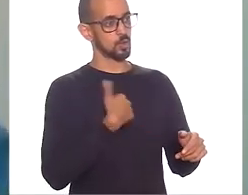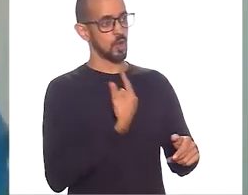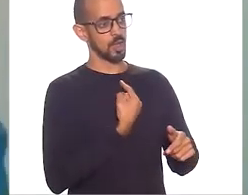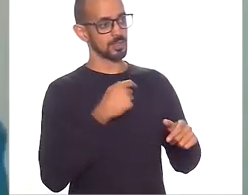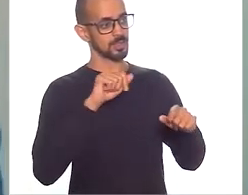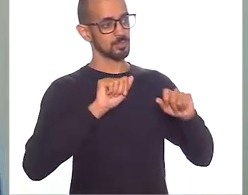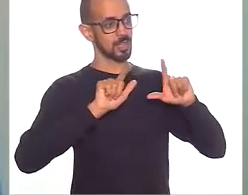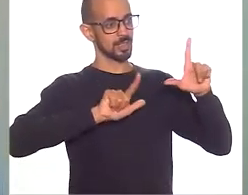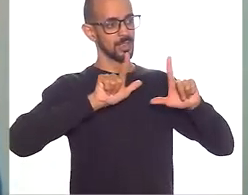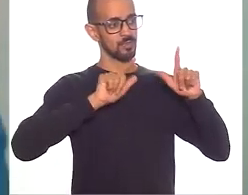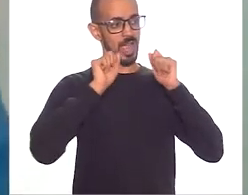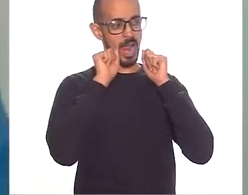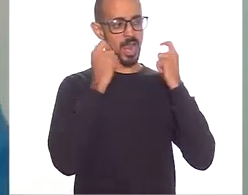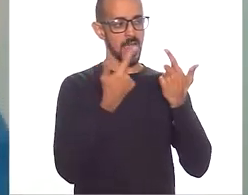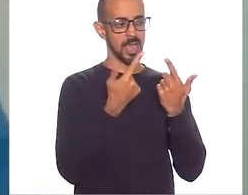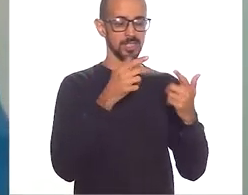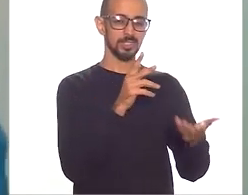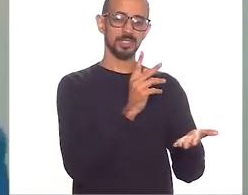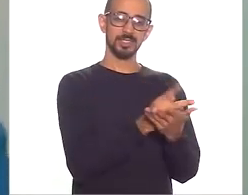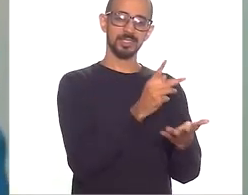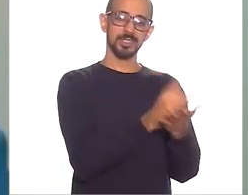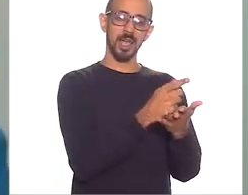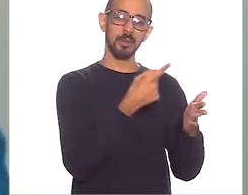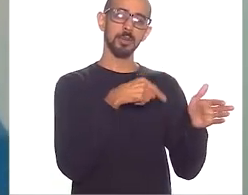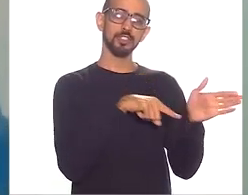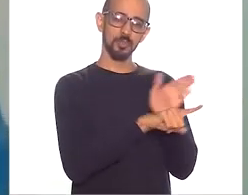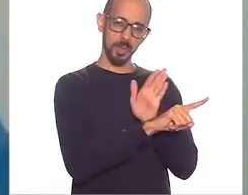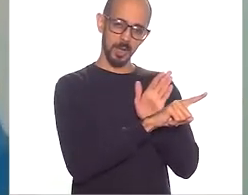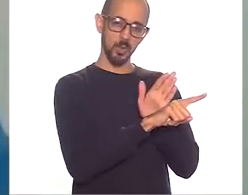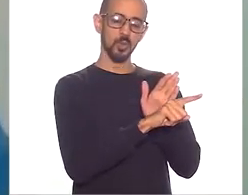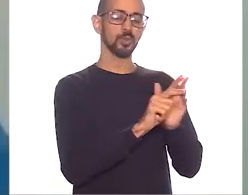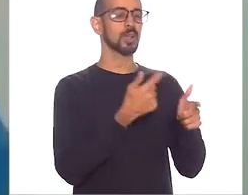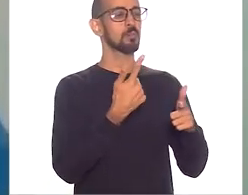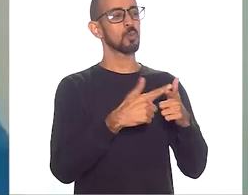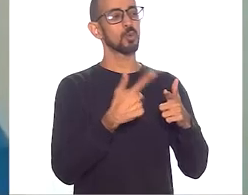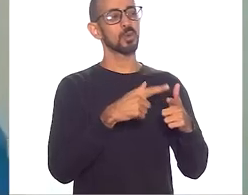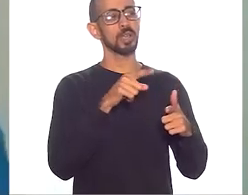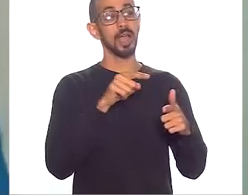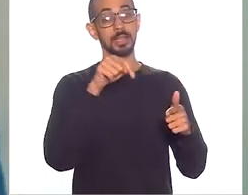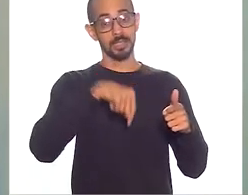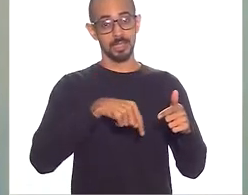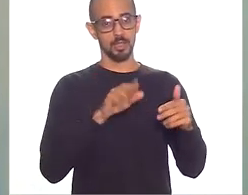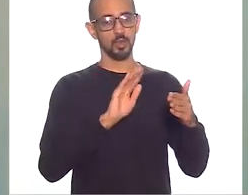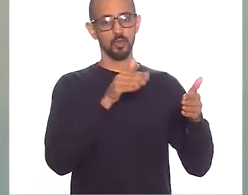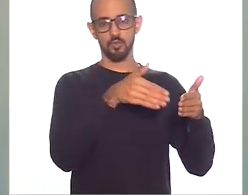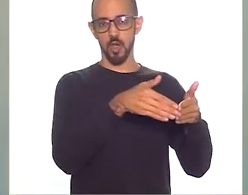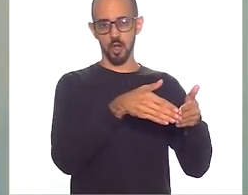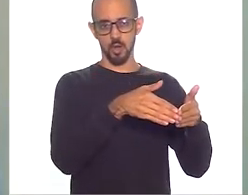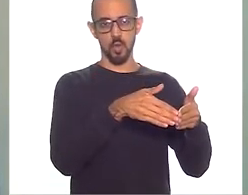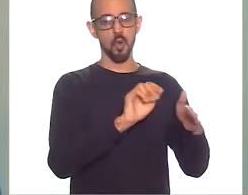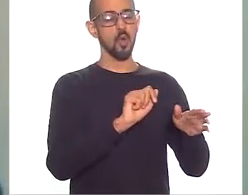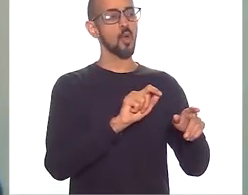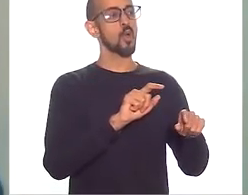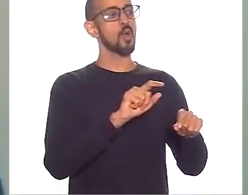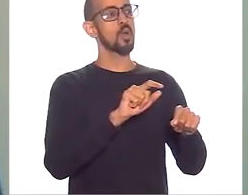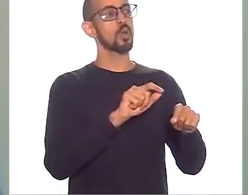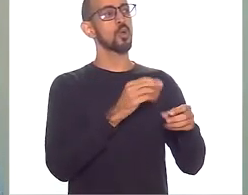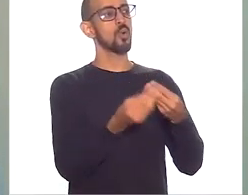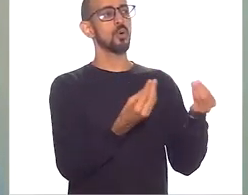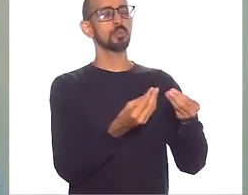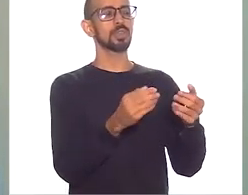TV Alerj, então acho que sempre surge essa pergunta em todos os programas aqui em Foco, que é exatamente o que pode ser feito em